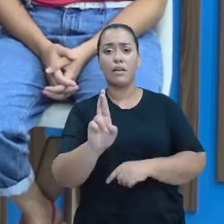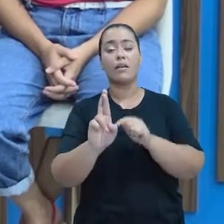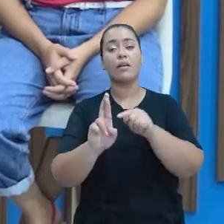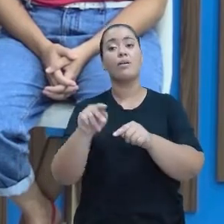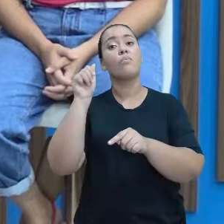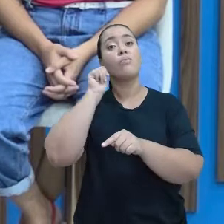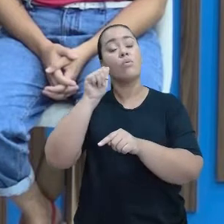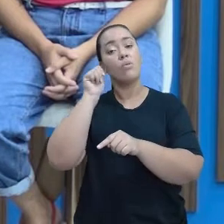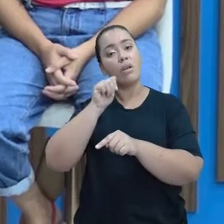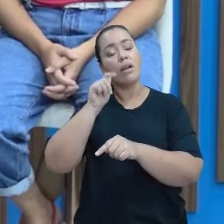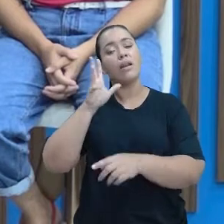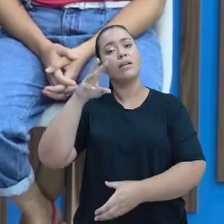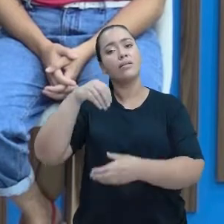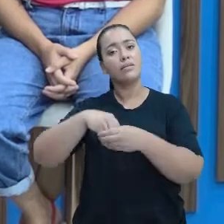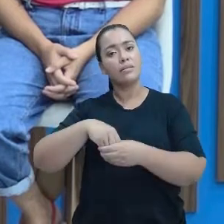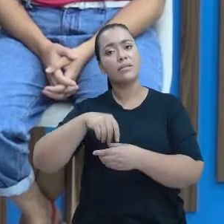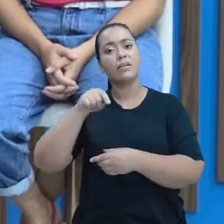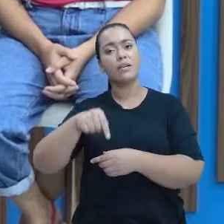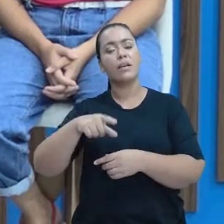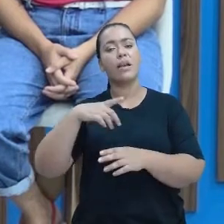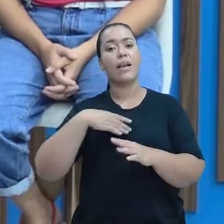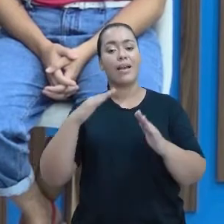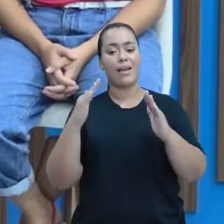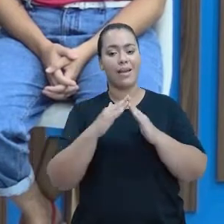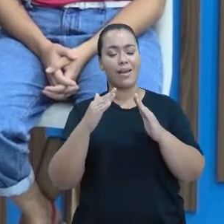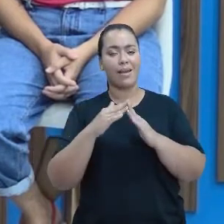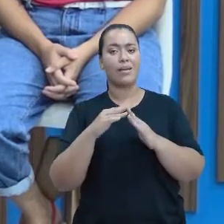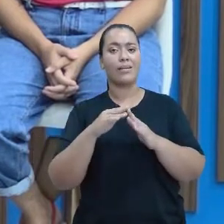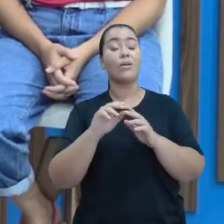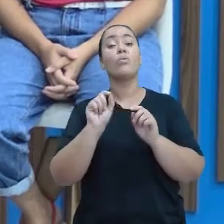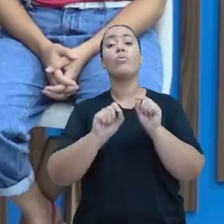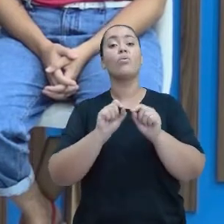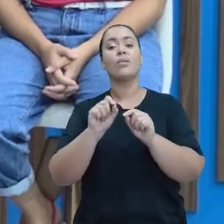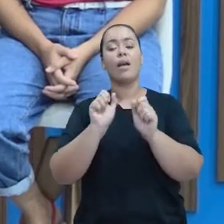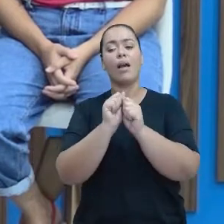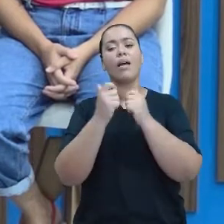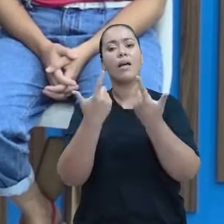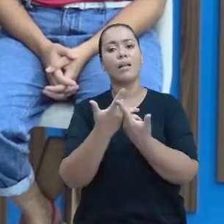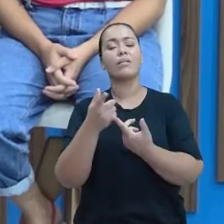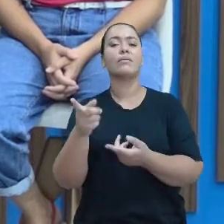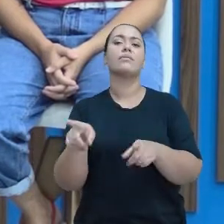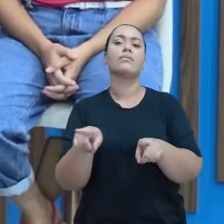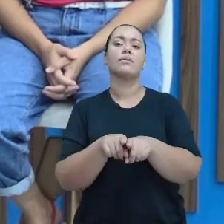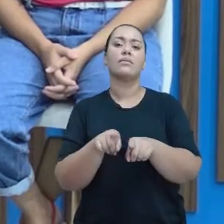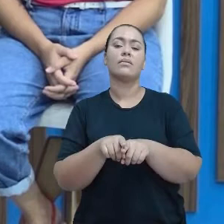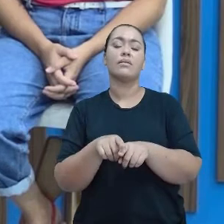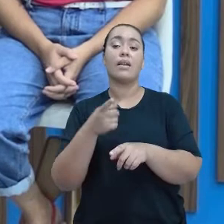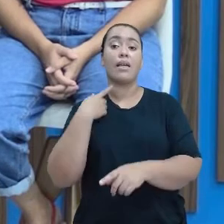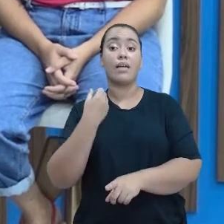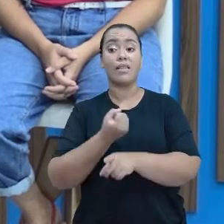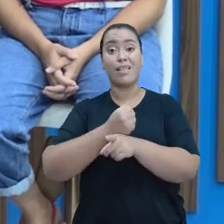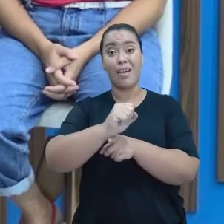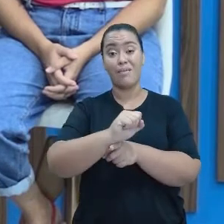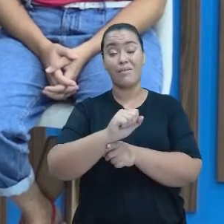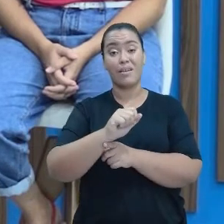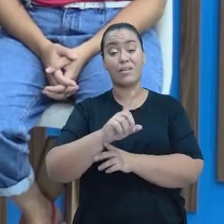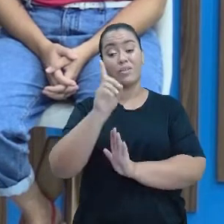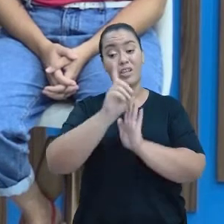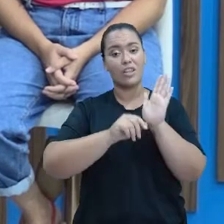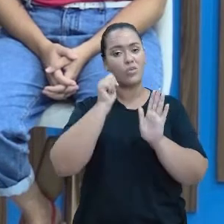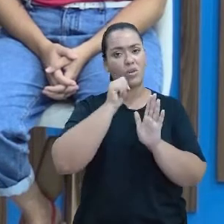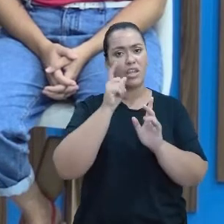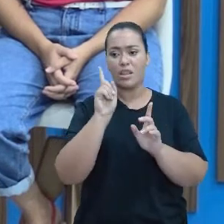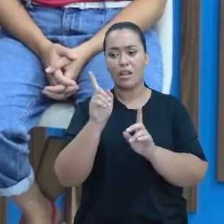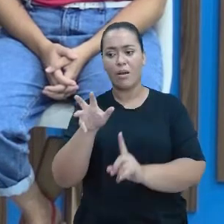de mulheres nas nossas casas legislativas que defendam os direitos das mulheres e não a opressão das mulheres.